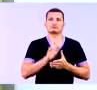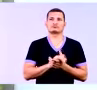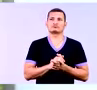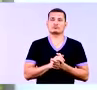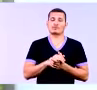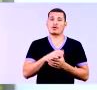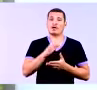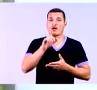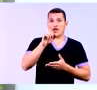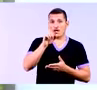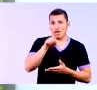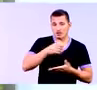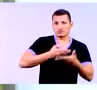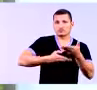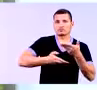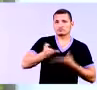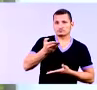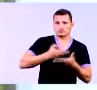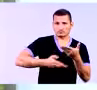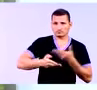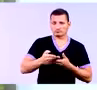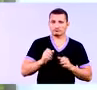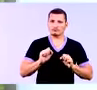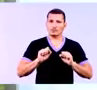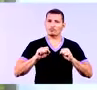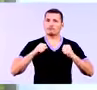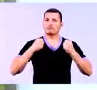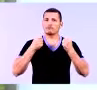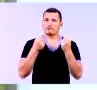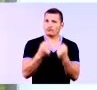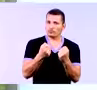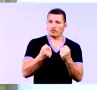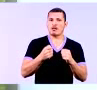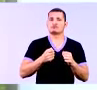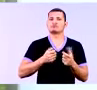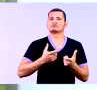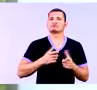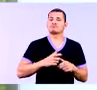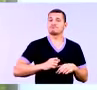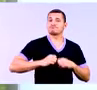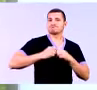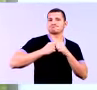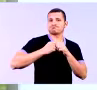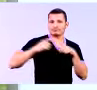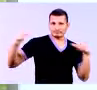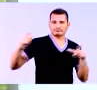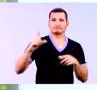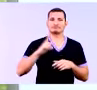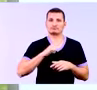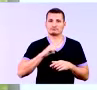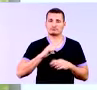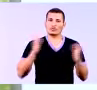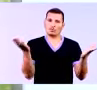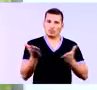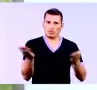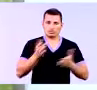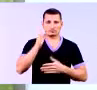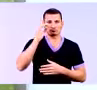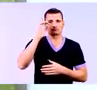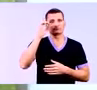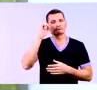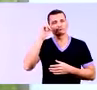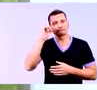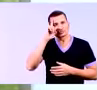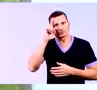Essa interatividade, ela se fortalece amplamente hoje em dia. Hoje em dia você